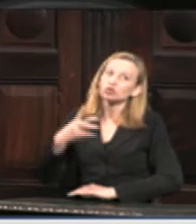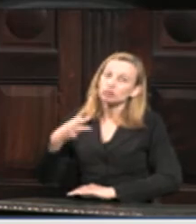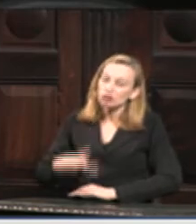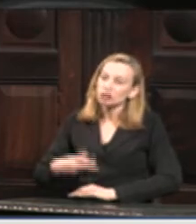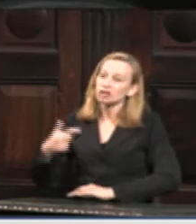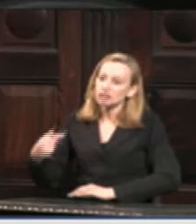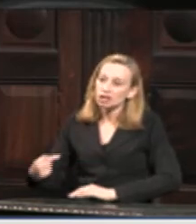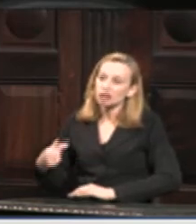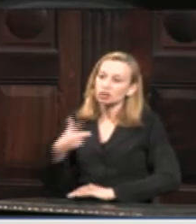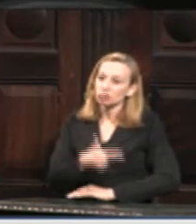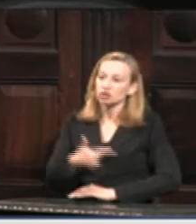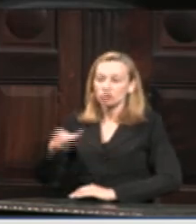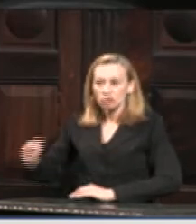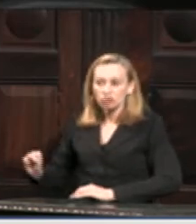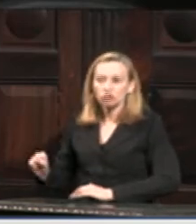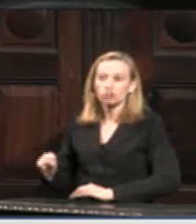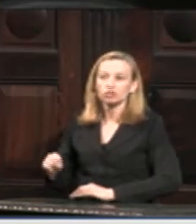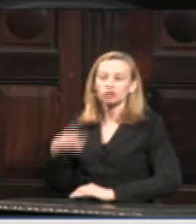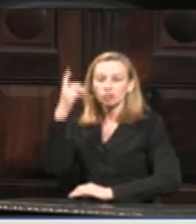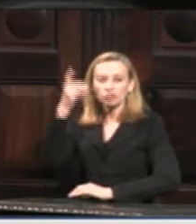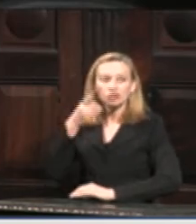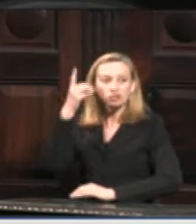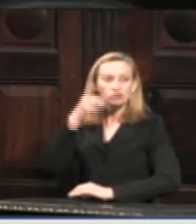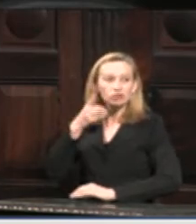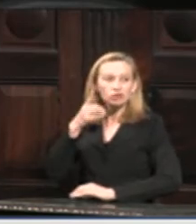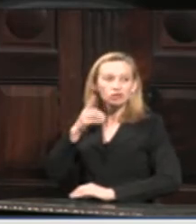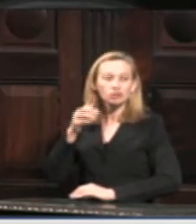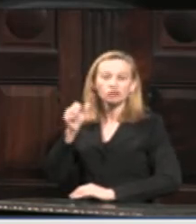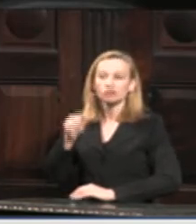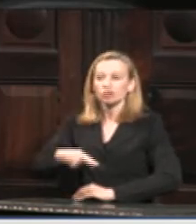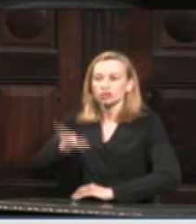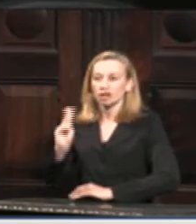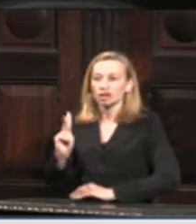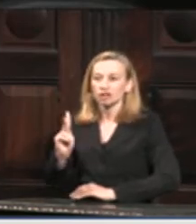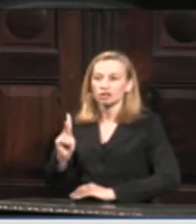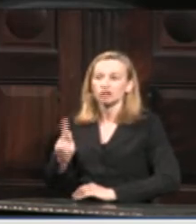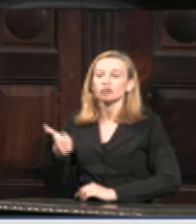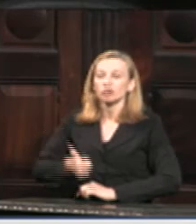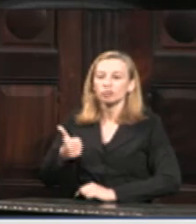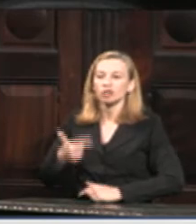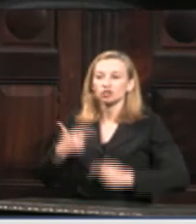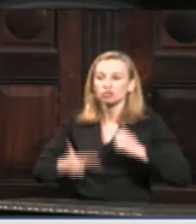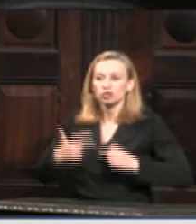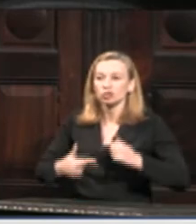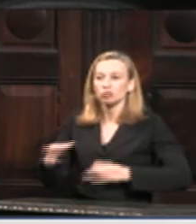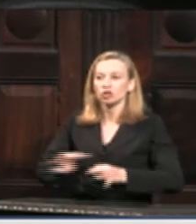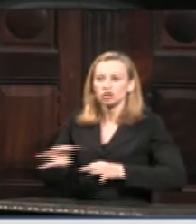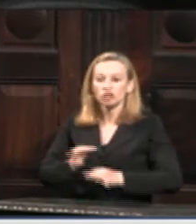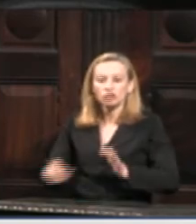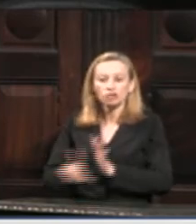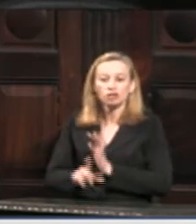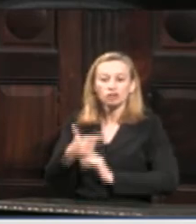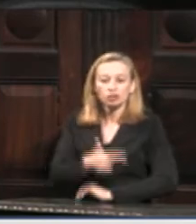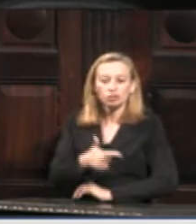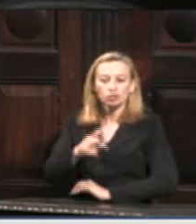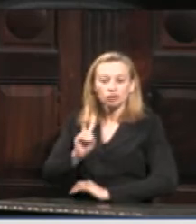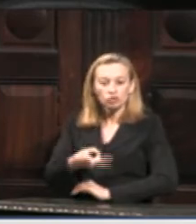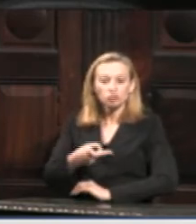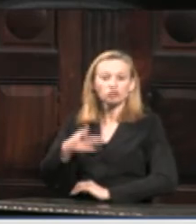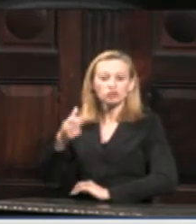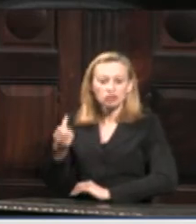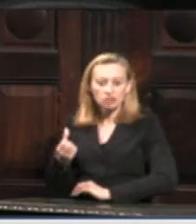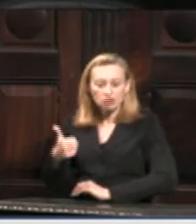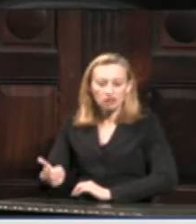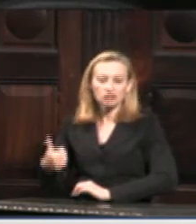4037 de 2018, de autoria do deputado Valdec Carneiro. Em primeira discussão, projeto de lei 2163